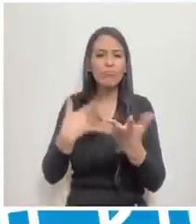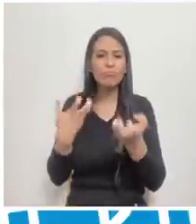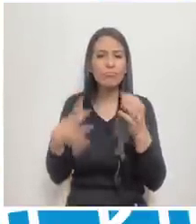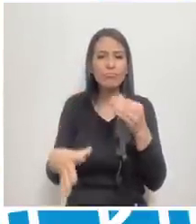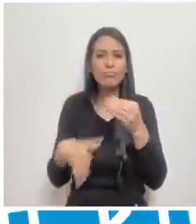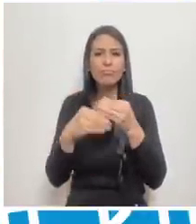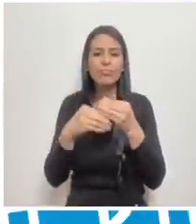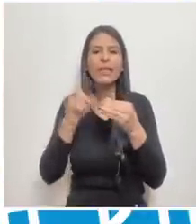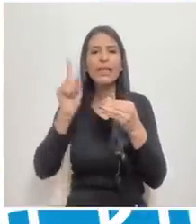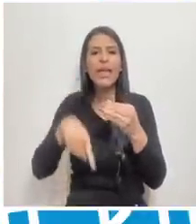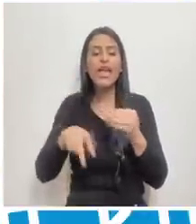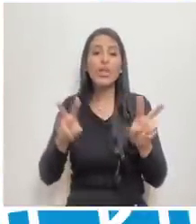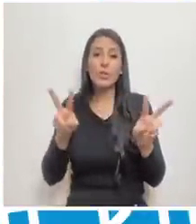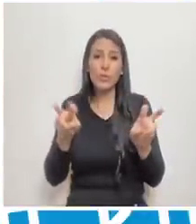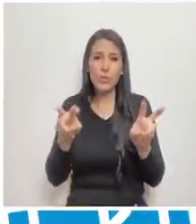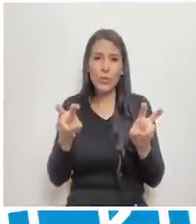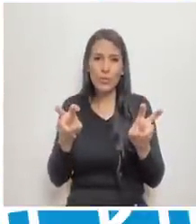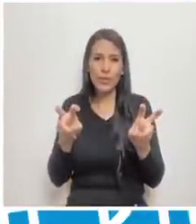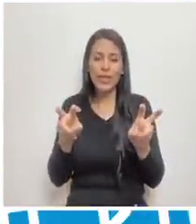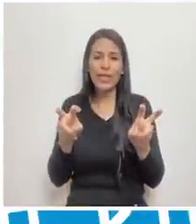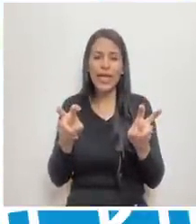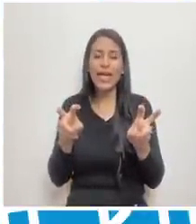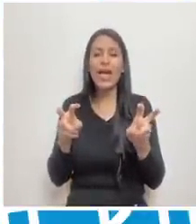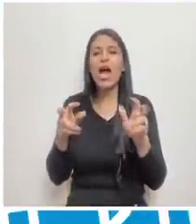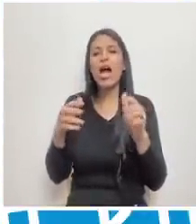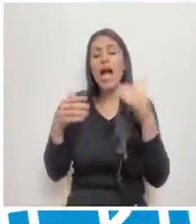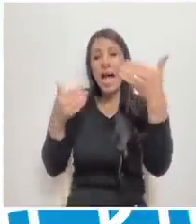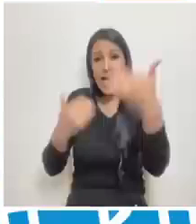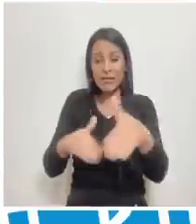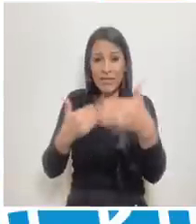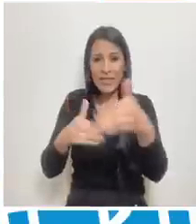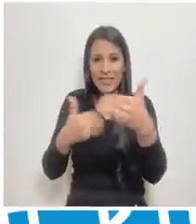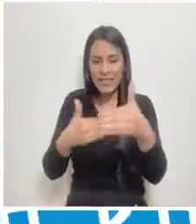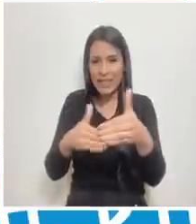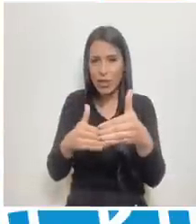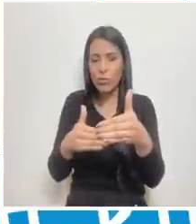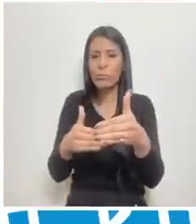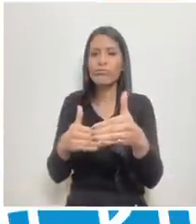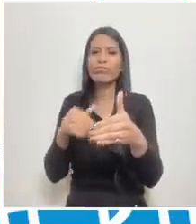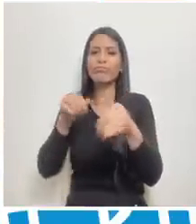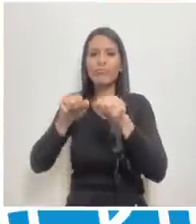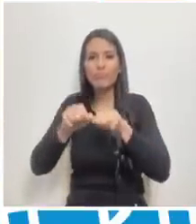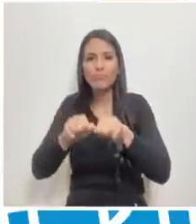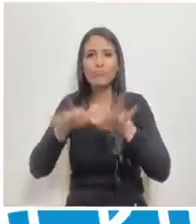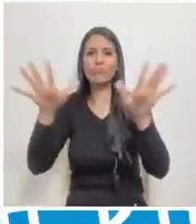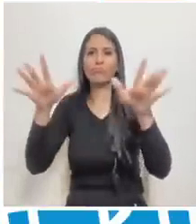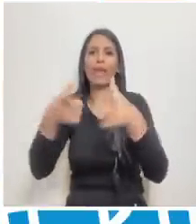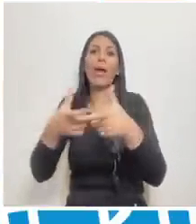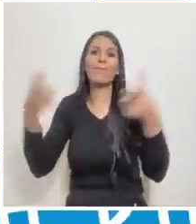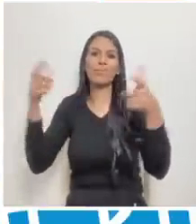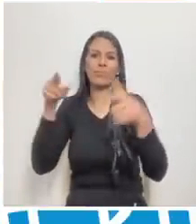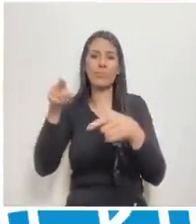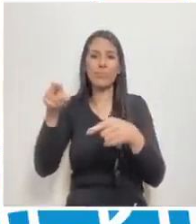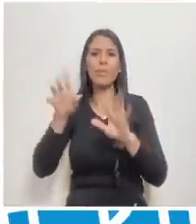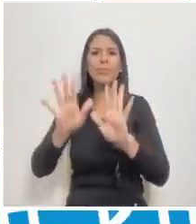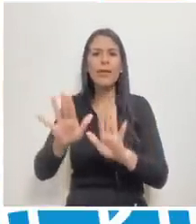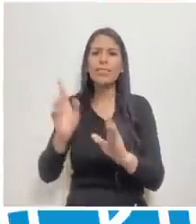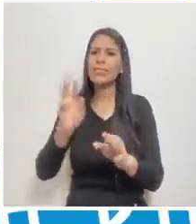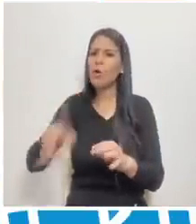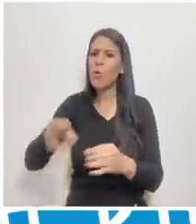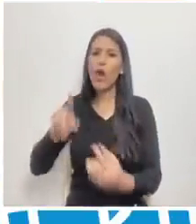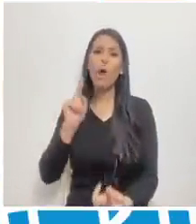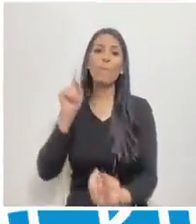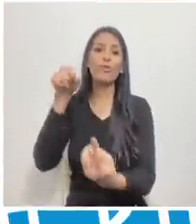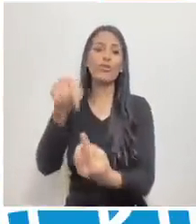da avaliação censitária, ela foi escolhida enquanto política pública, não para a questão de aperfeiçoar a medida, mas para